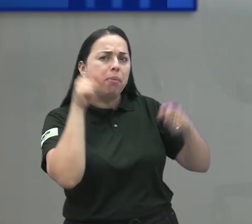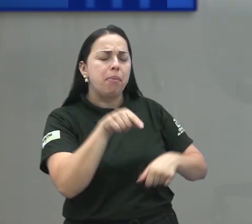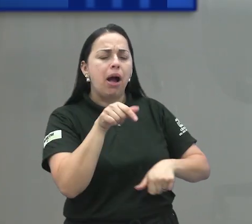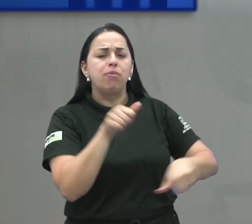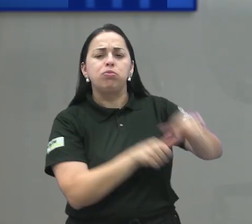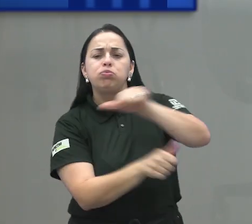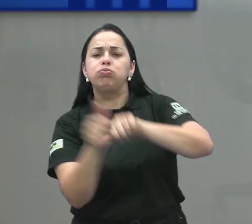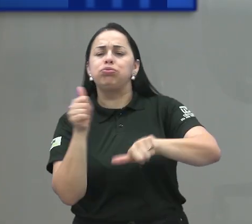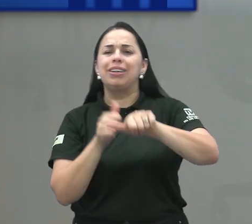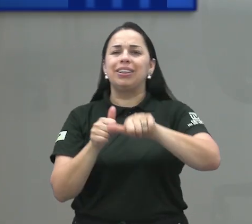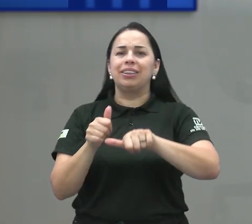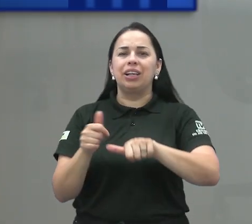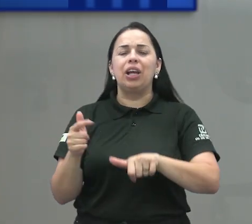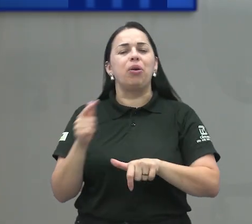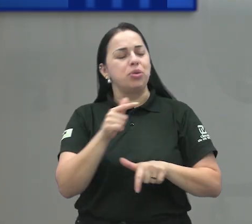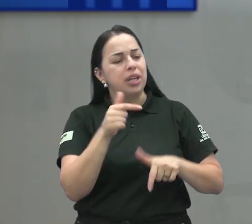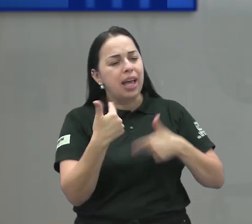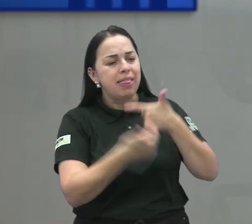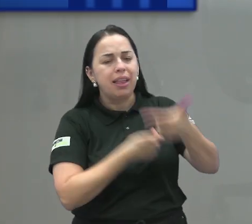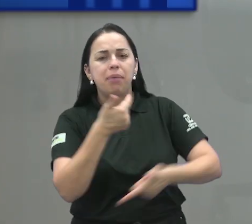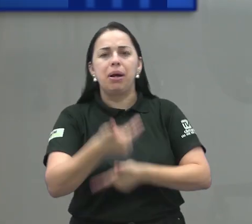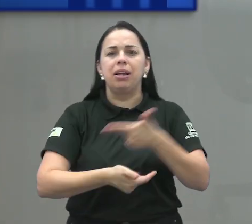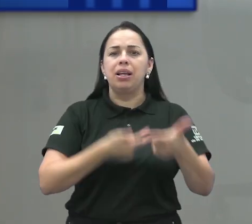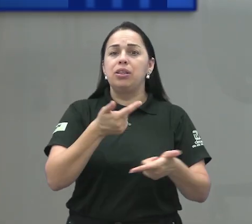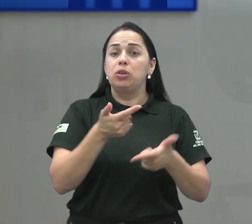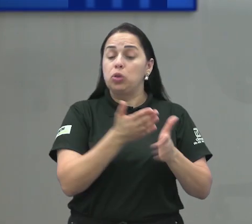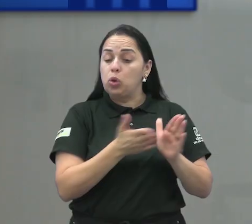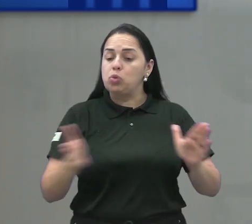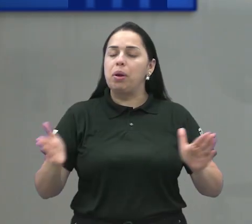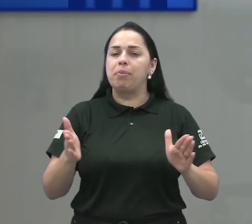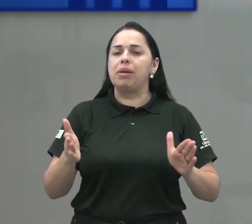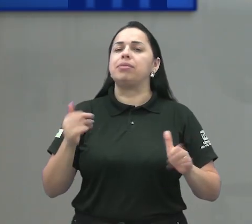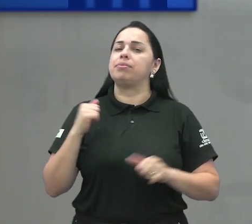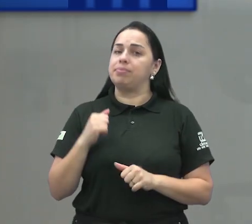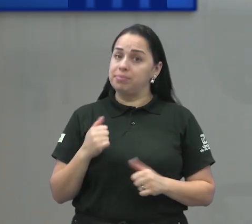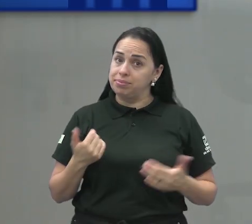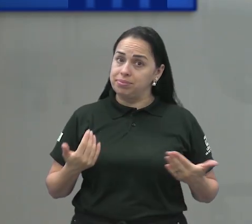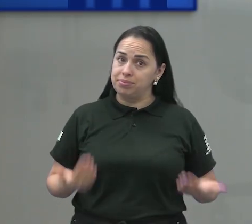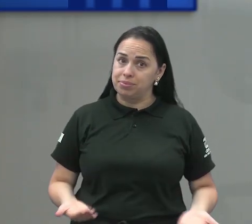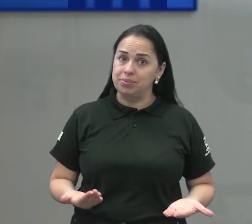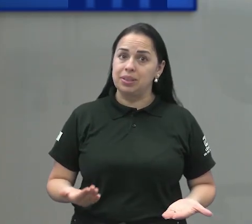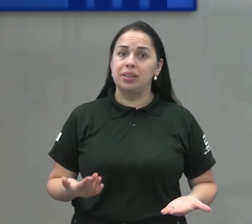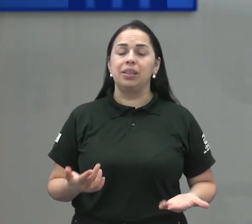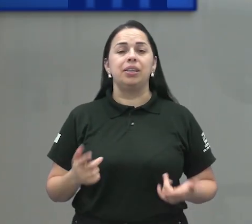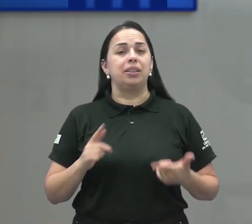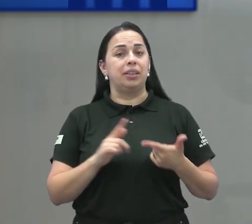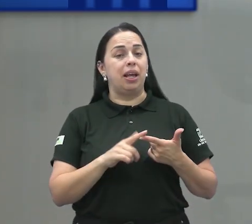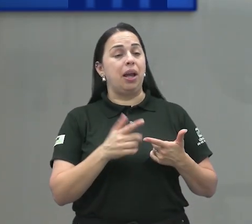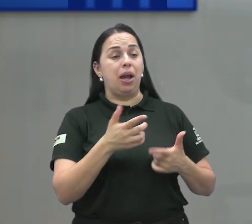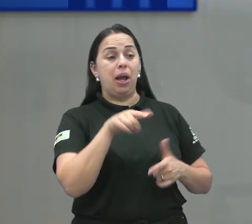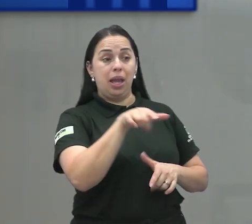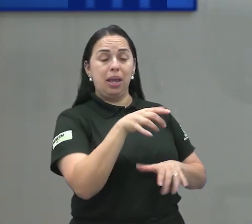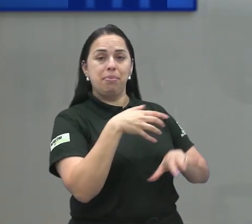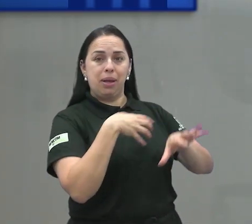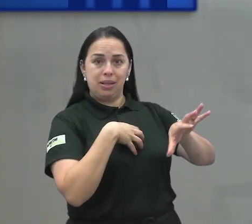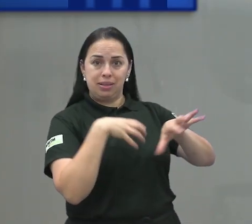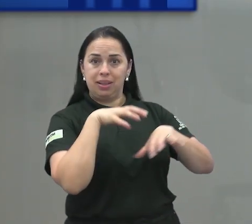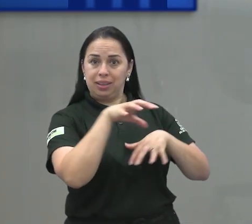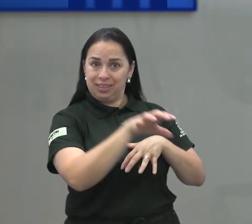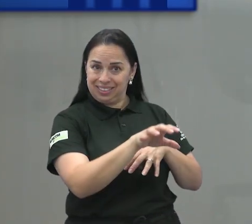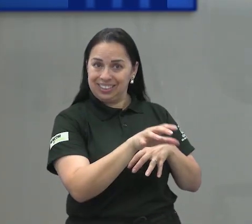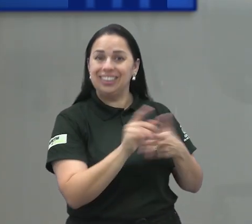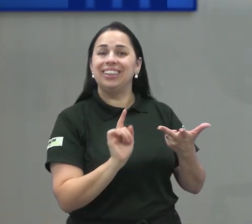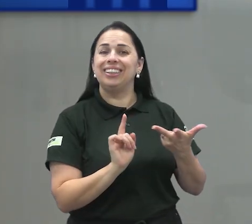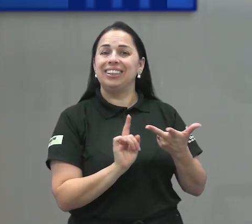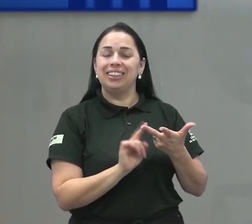gerar melhores resultados e melhor produtividade e processos na sua ideia de negócio. Então a gente tem empatia com ela,